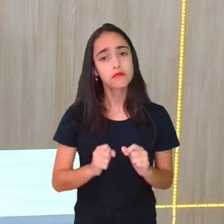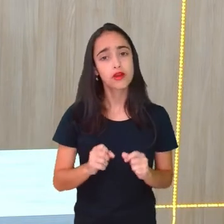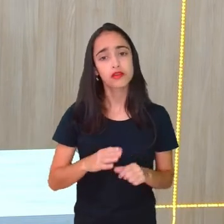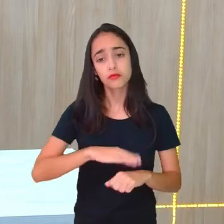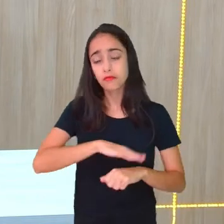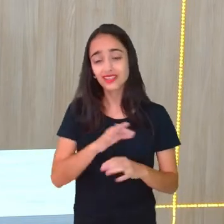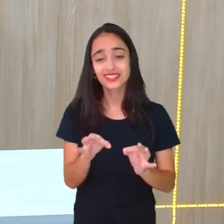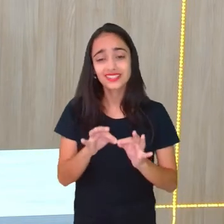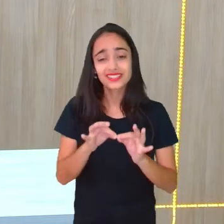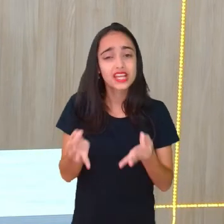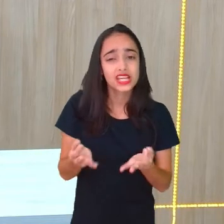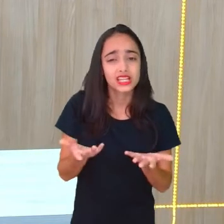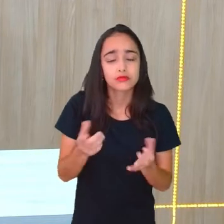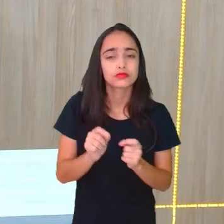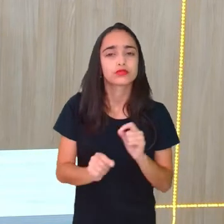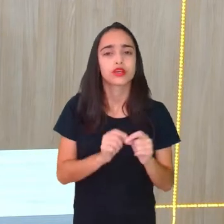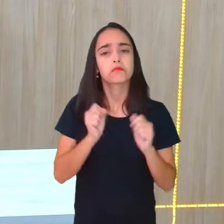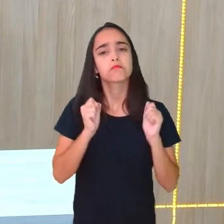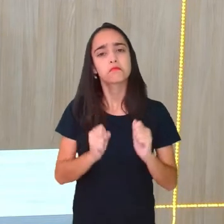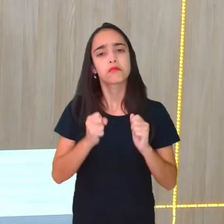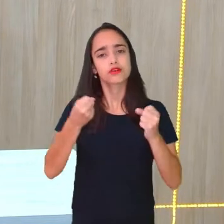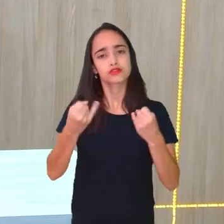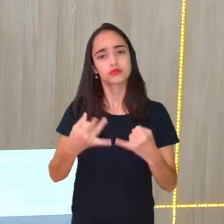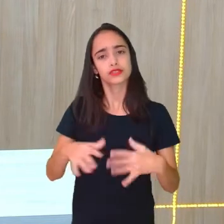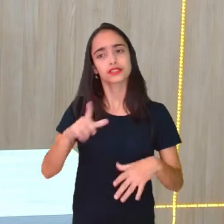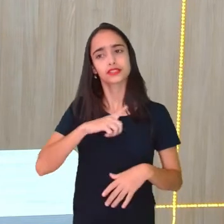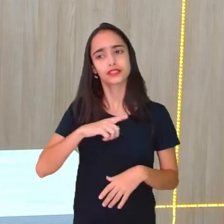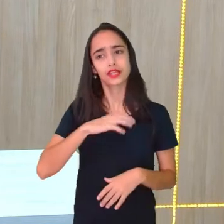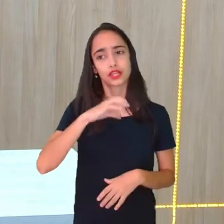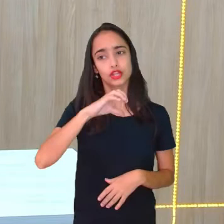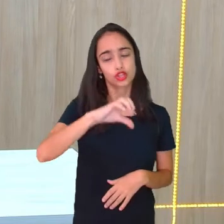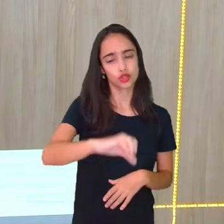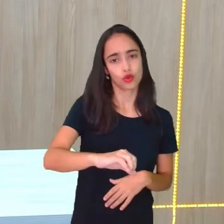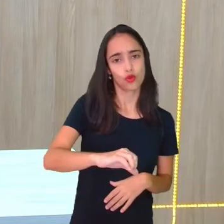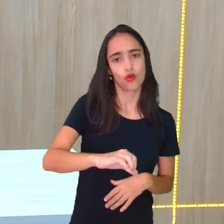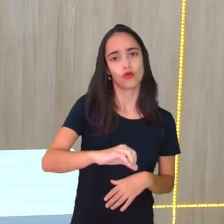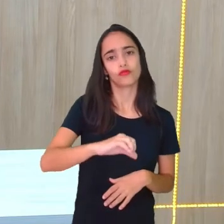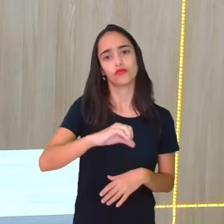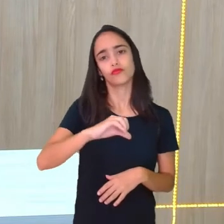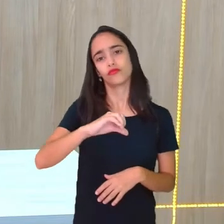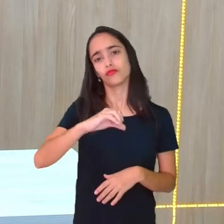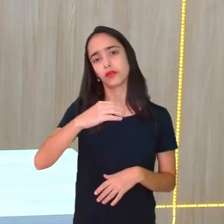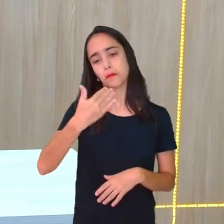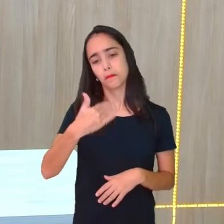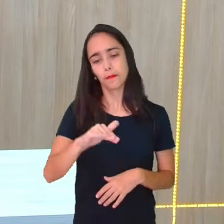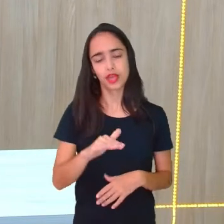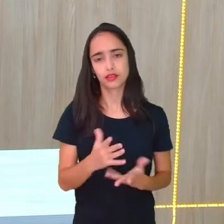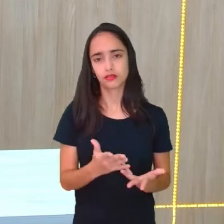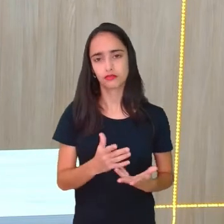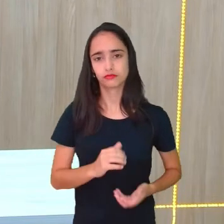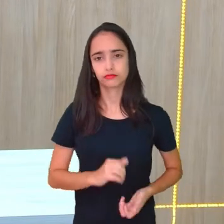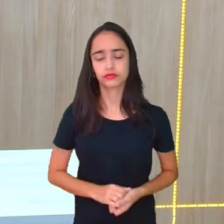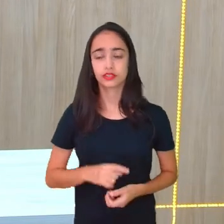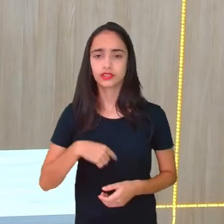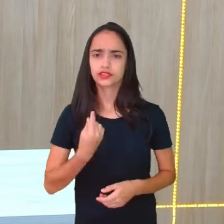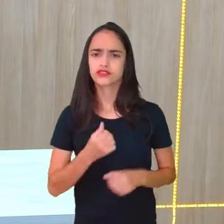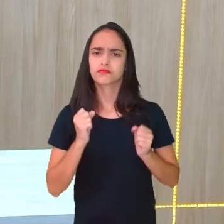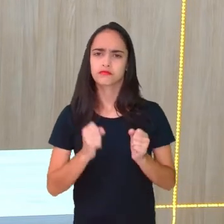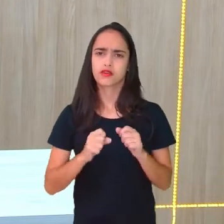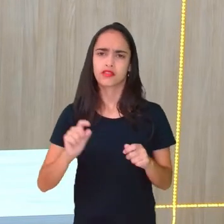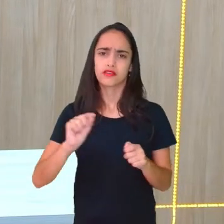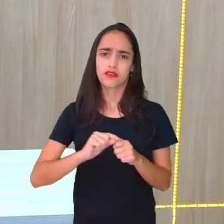posso dizer que eu tenho 9 meios. E aí a gente vai fazer um cálculo e vai achar